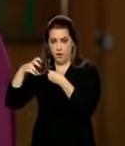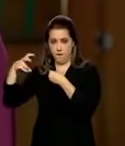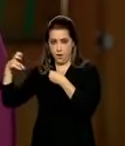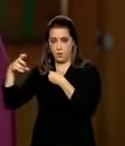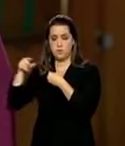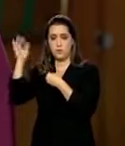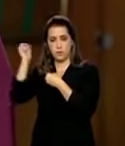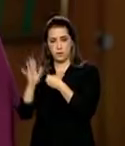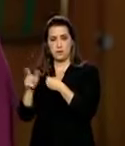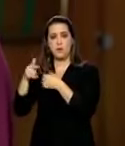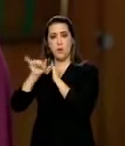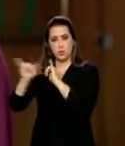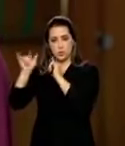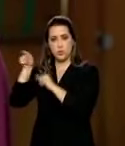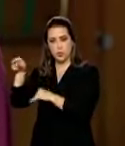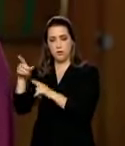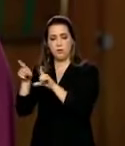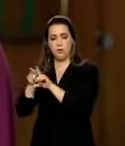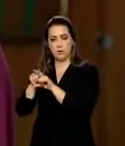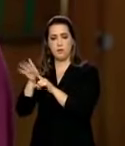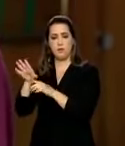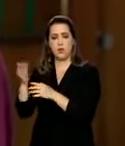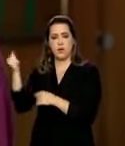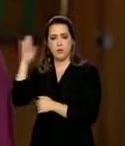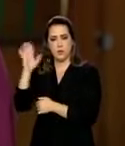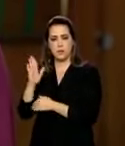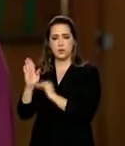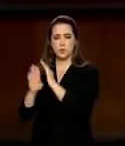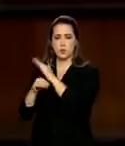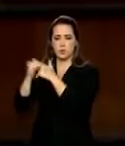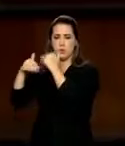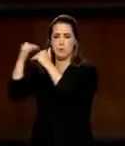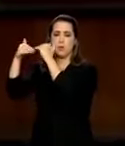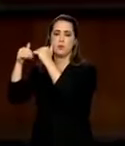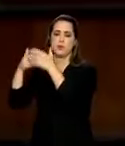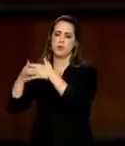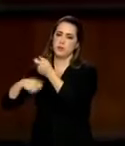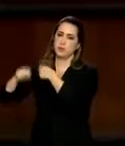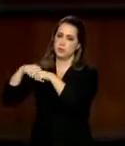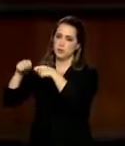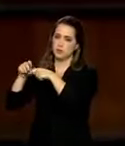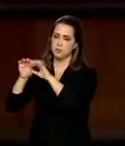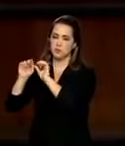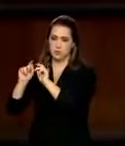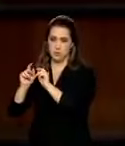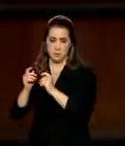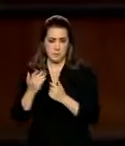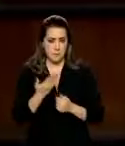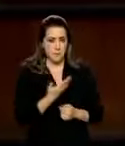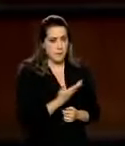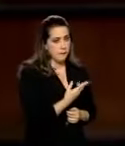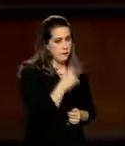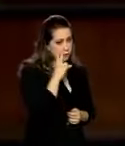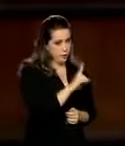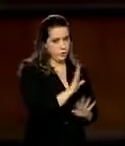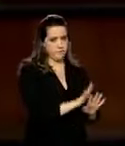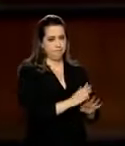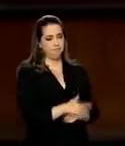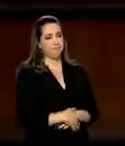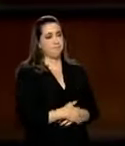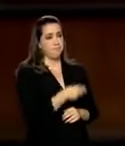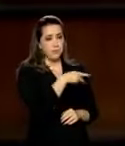retomada, que o Brasil já está retomando, recuperando, se recuperando economicamente? Primeiramente, você pode ver, 2020 foi o ano da pandemia, né?